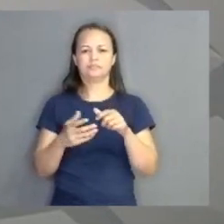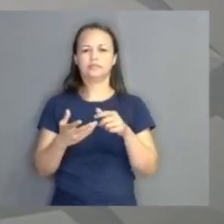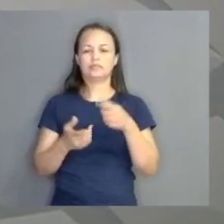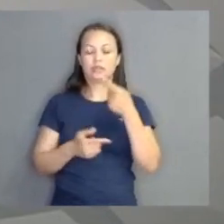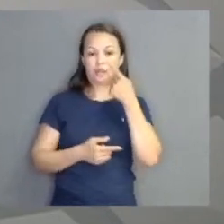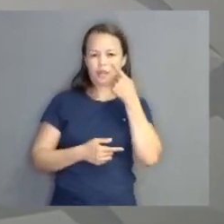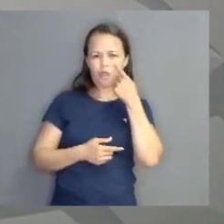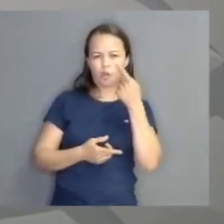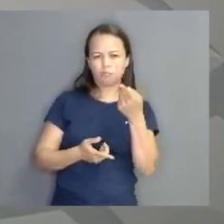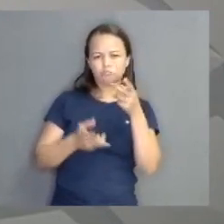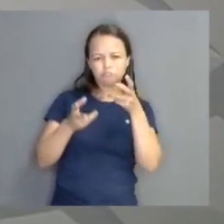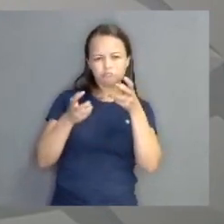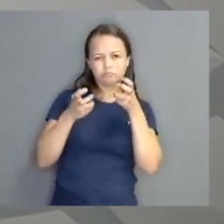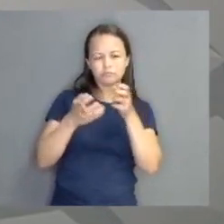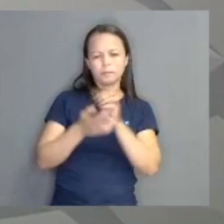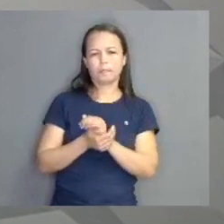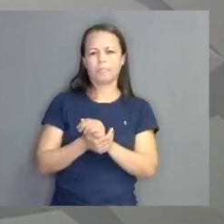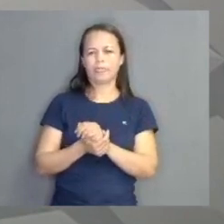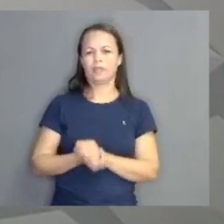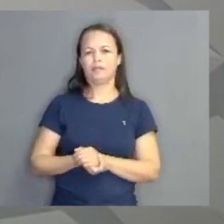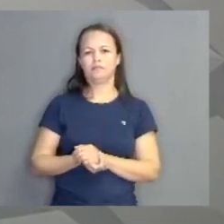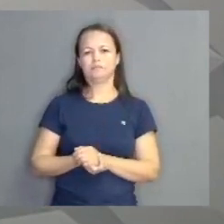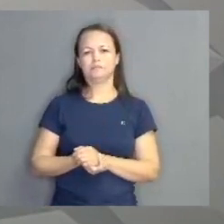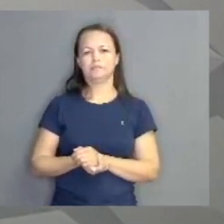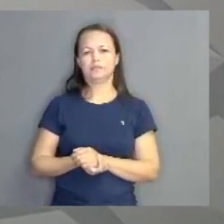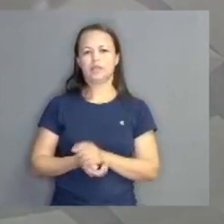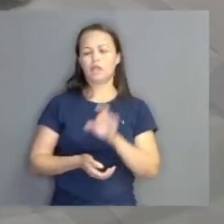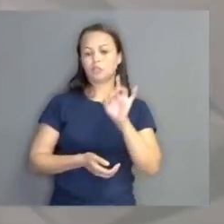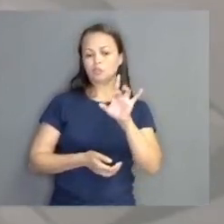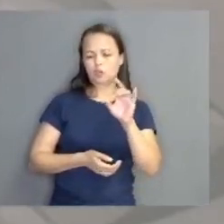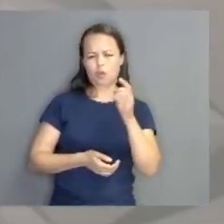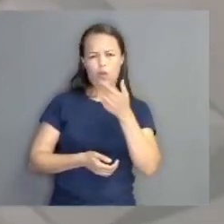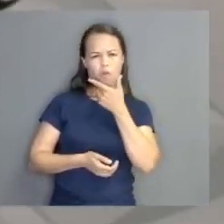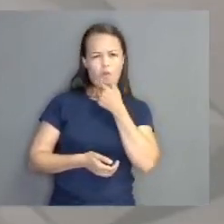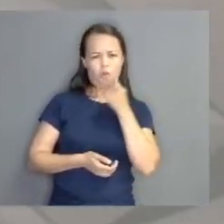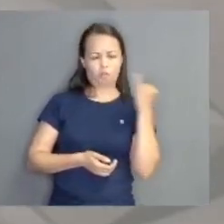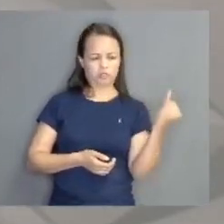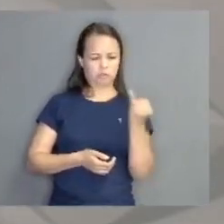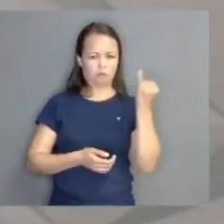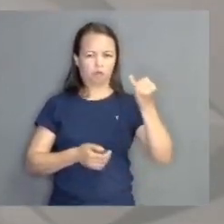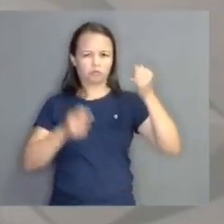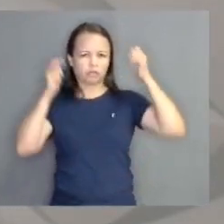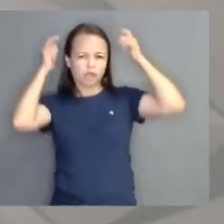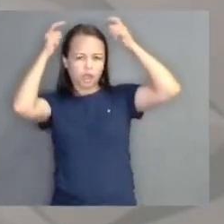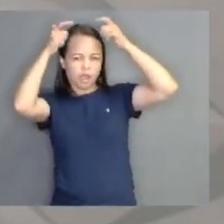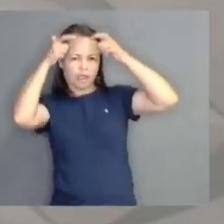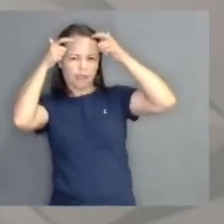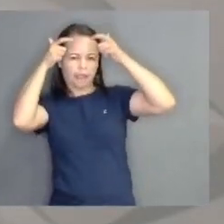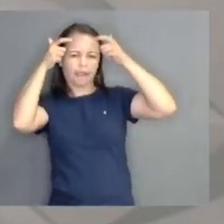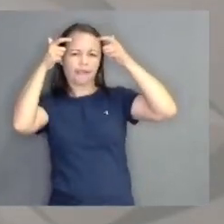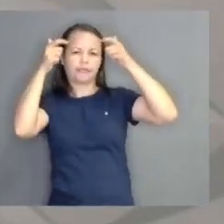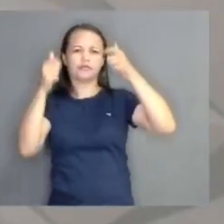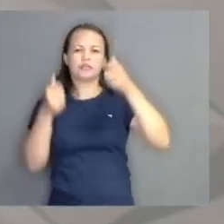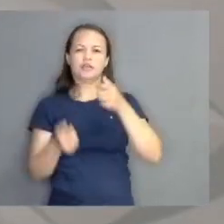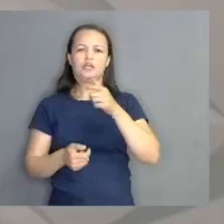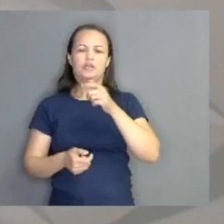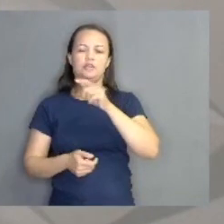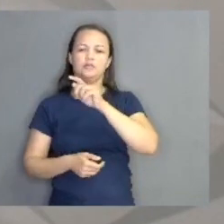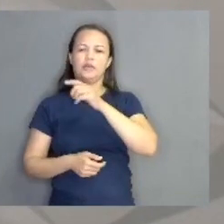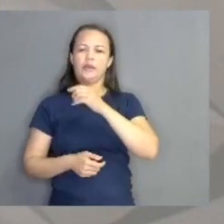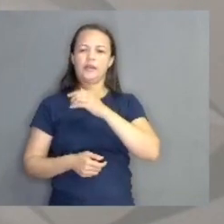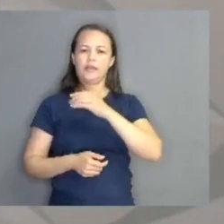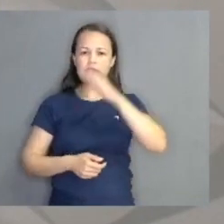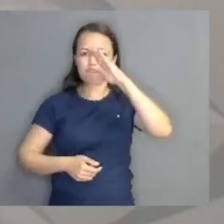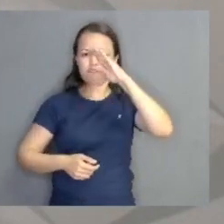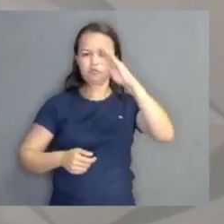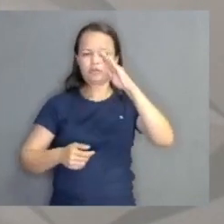veja só, não só é homens importantes, reis, generais, que poderemos considerar